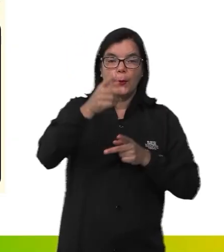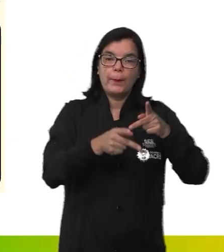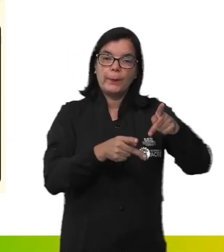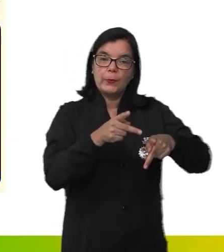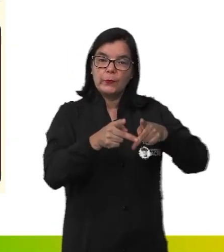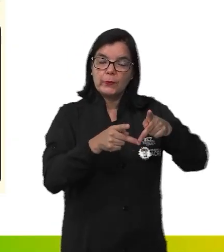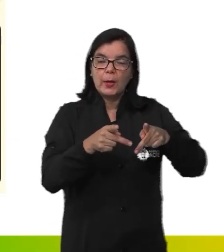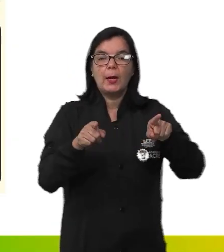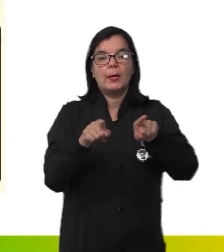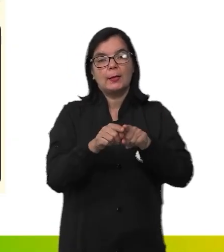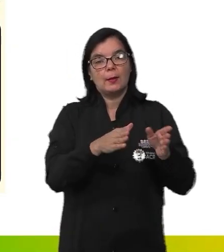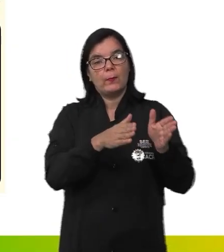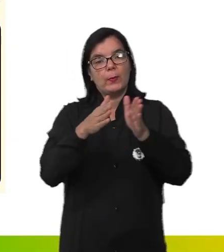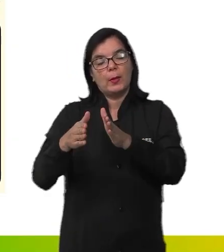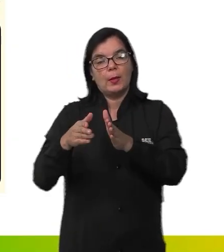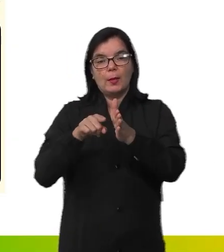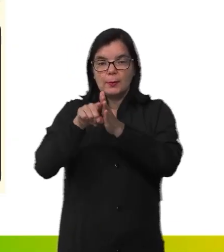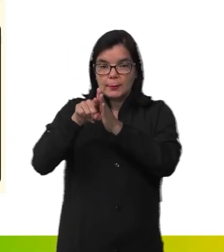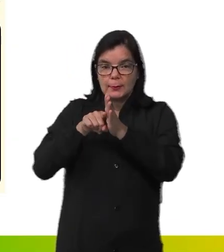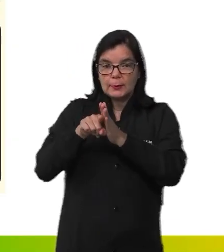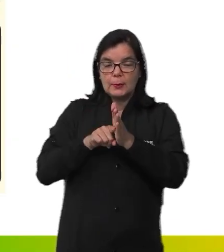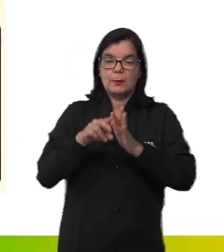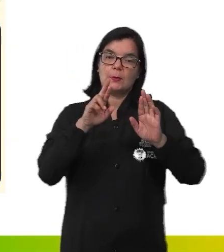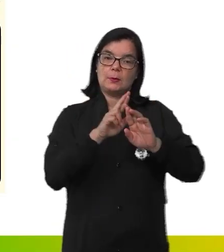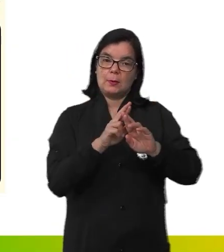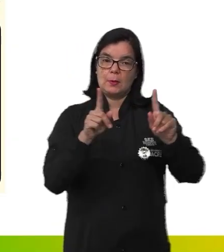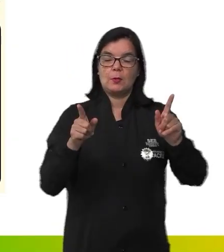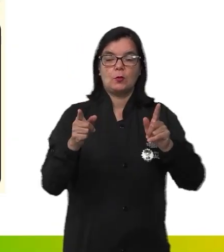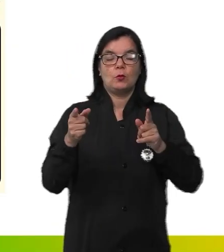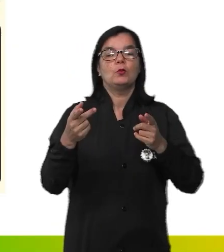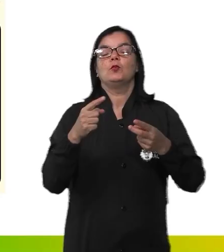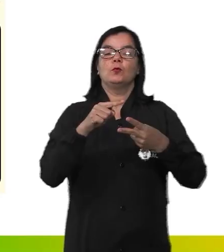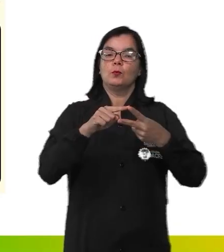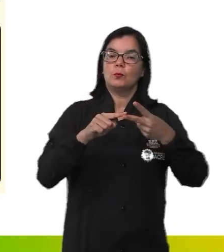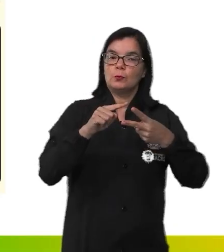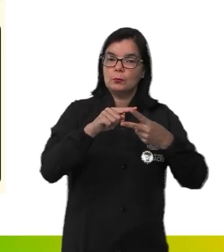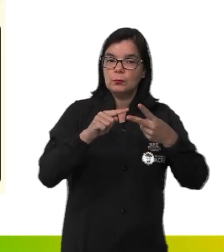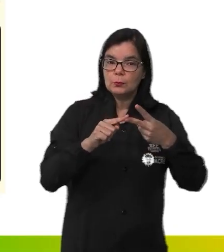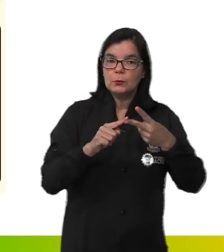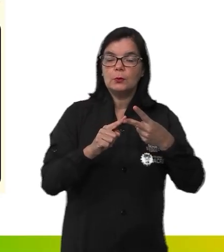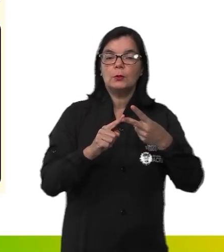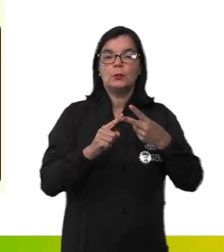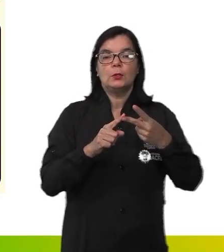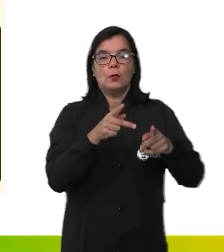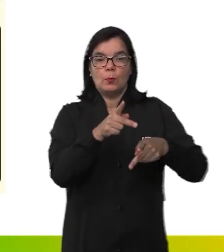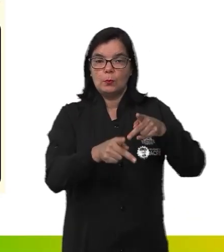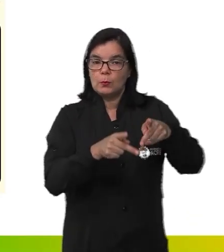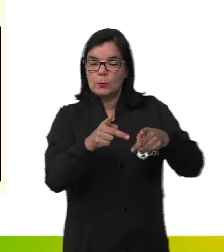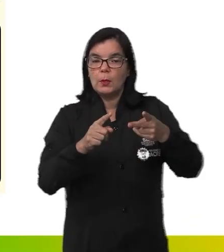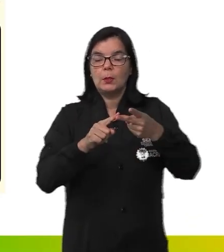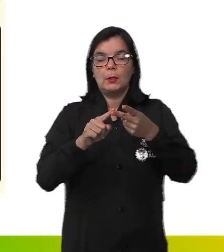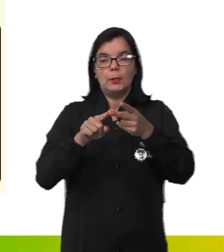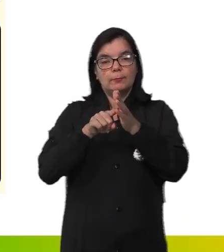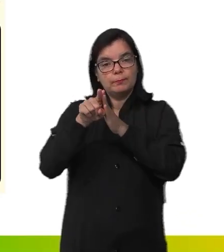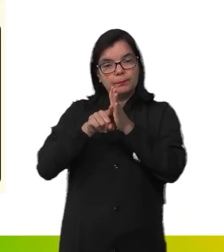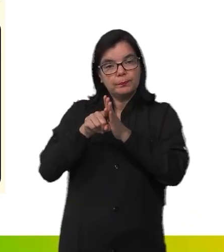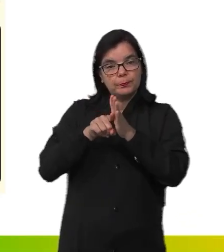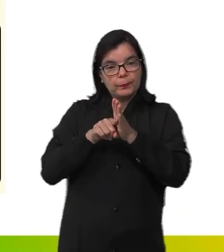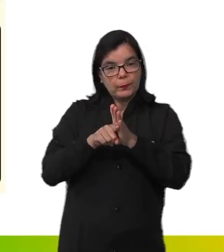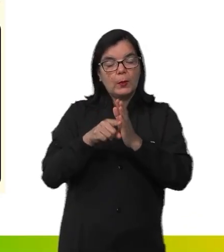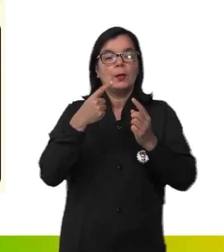popular e científico, né? Que falamos as diferenças e relações entre o conhecimento popular e o conhecimento científico, além